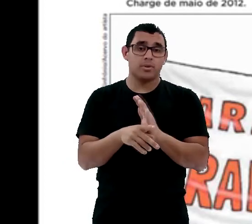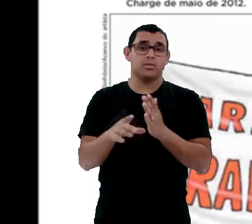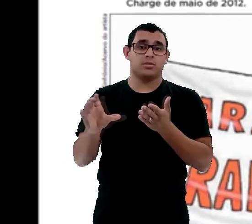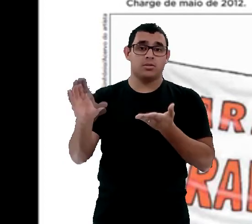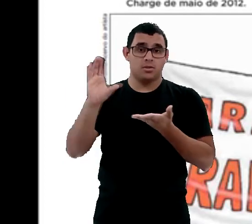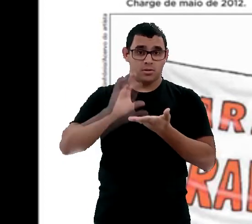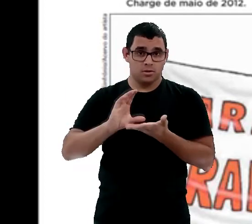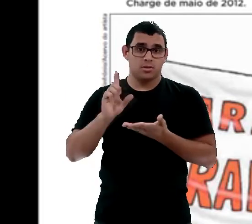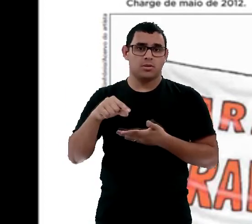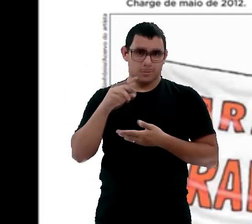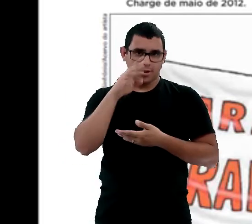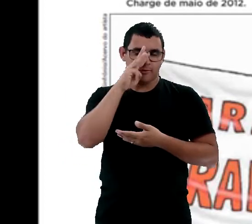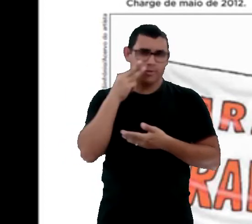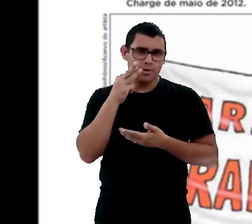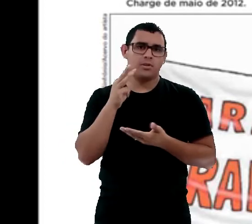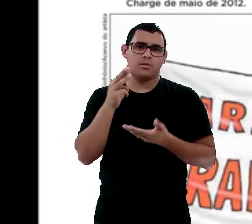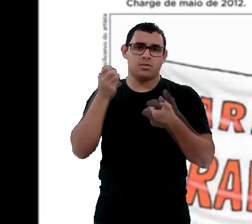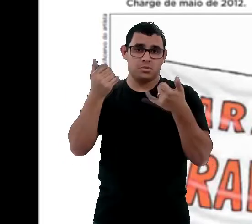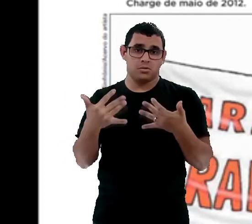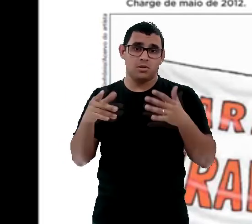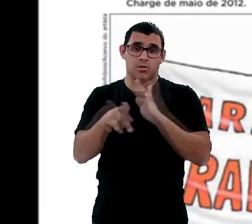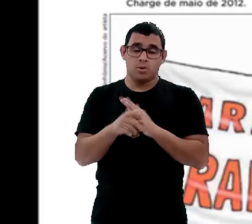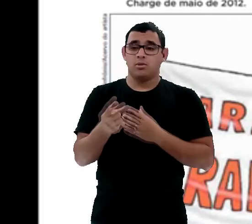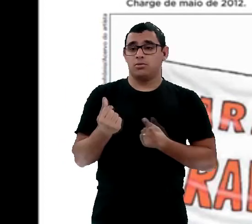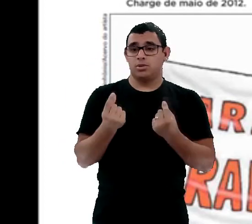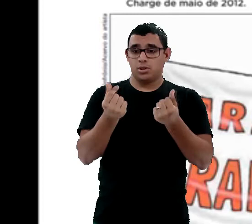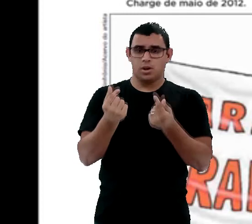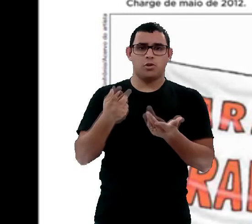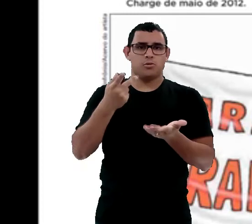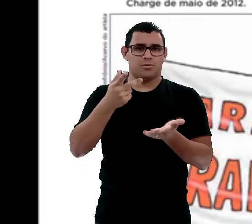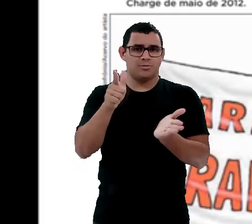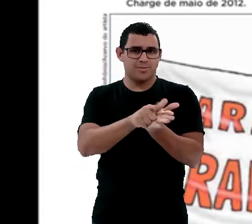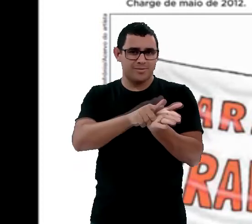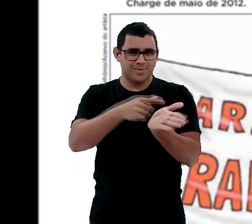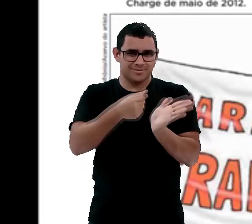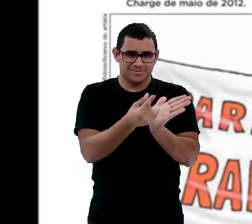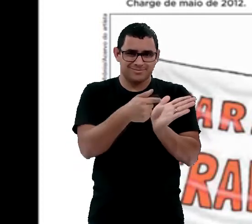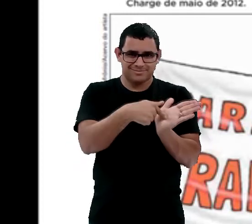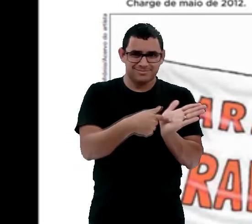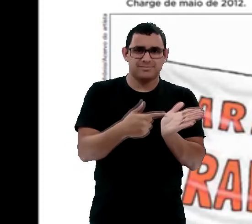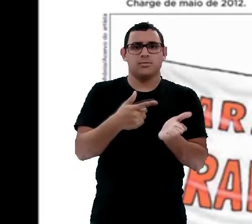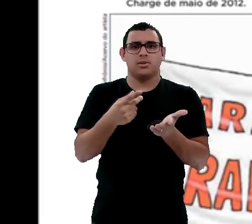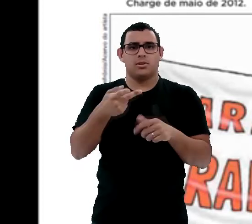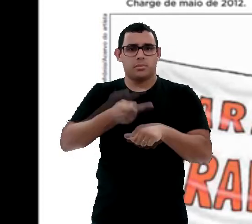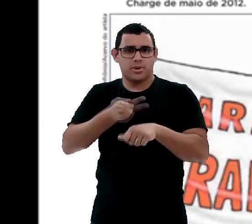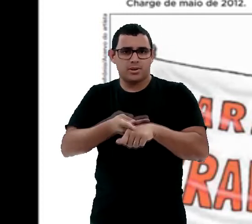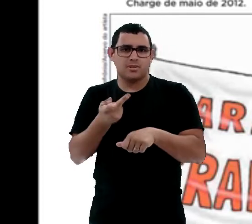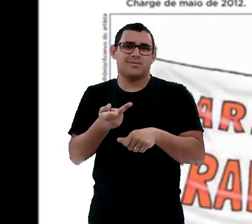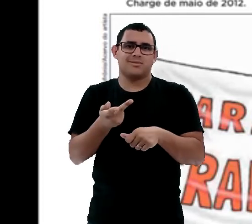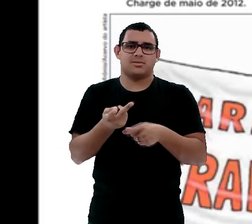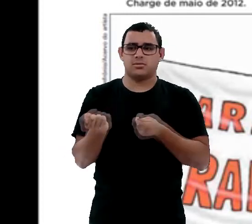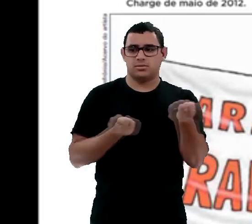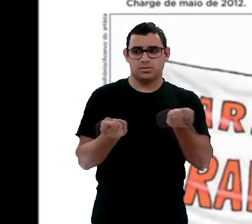Então, segundo Weber, essas características próprias do capitalismo, que é o dinheiro, que é o mercado, que é